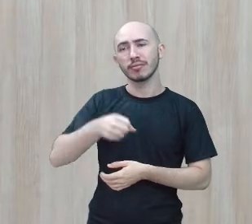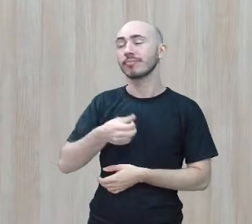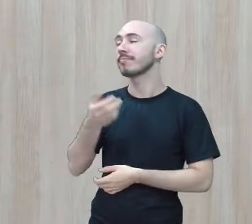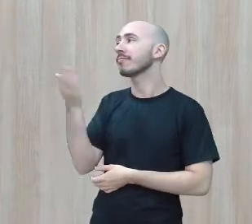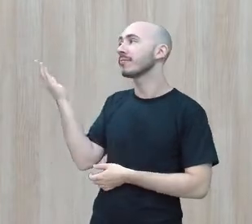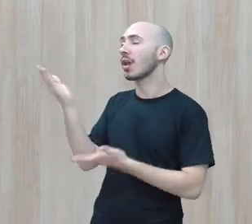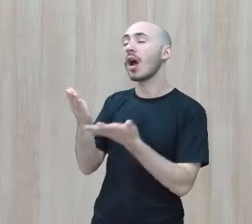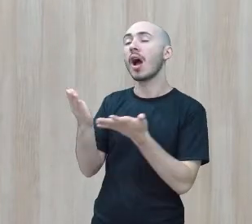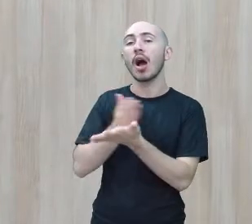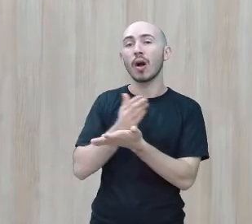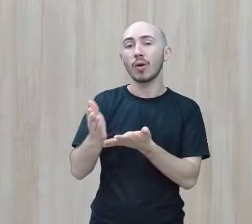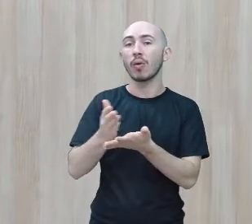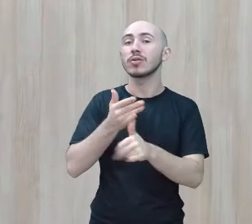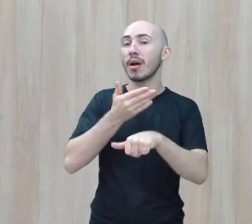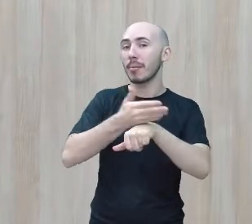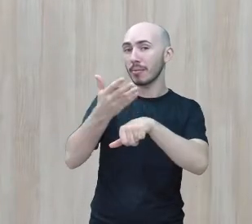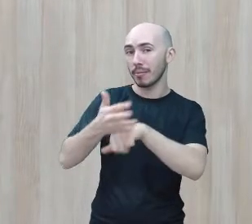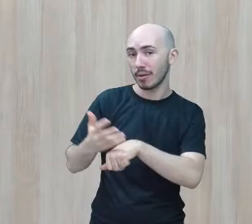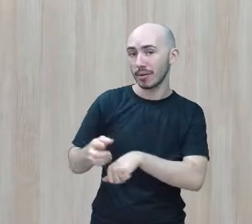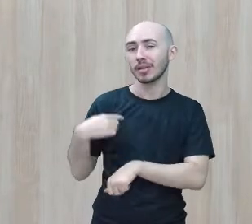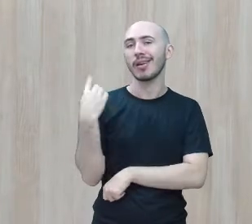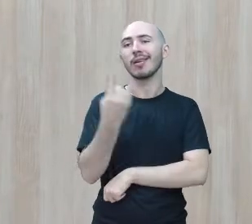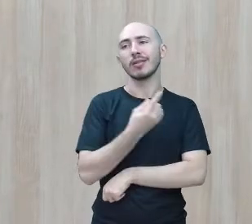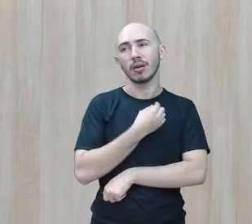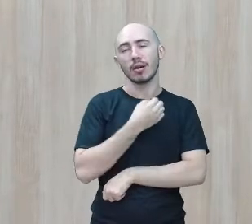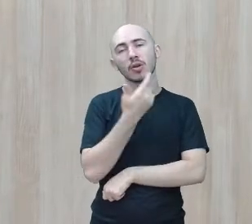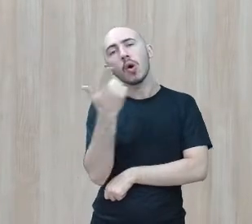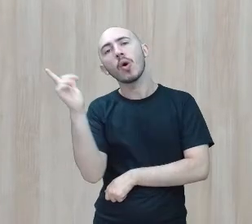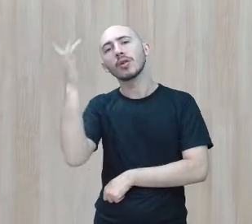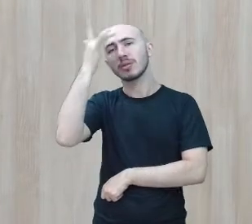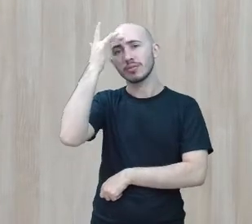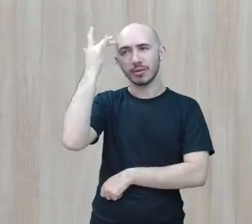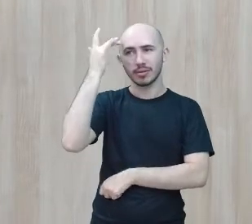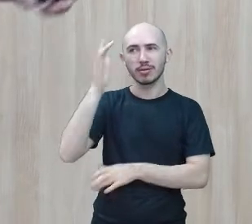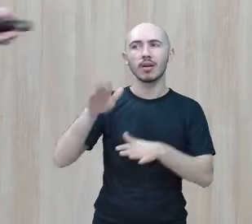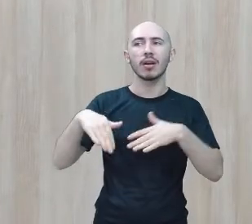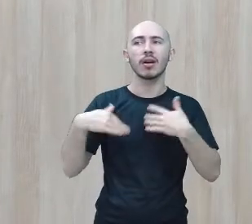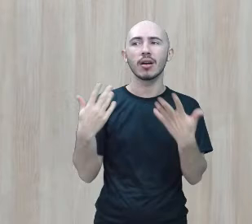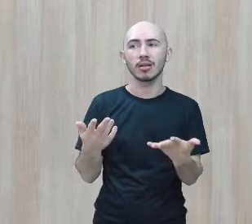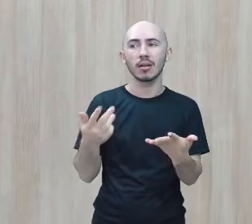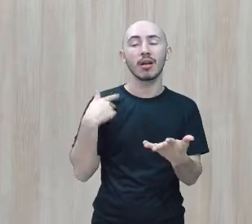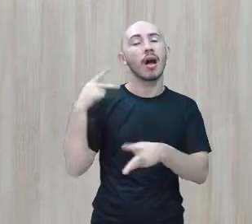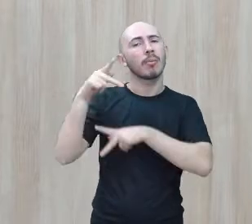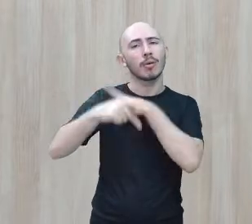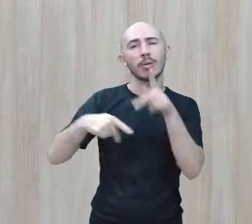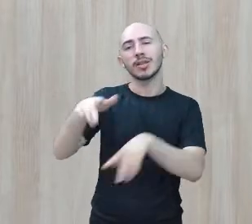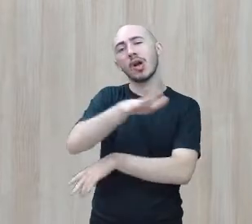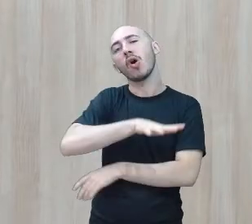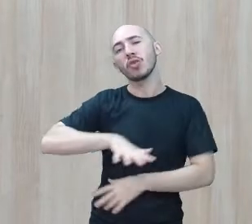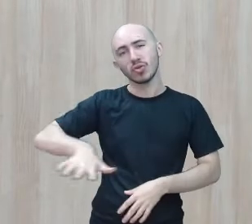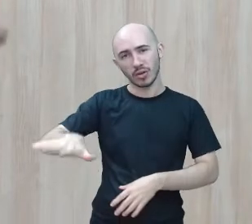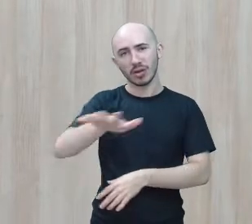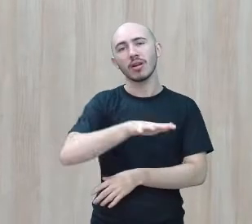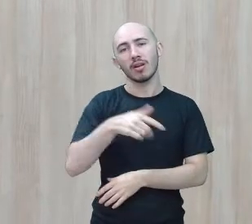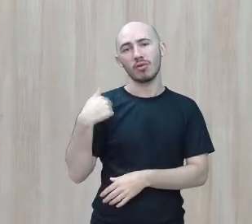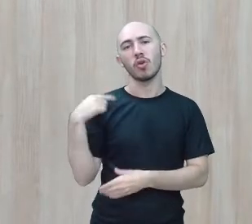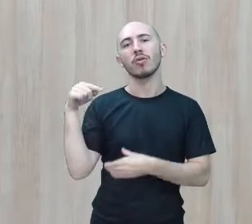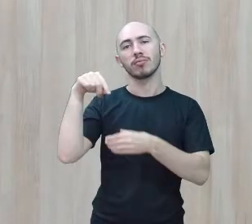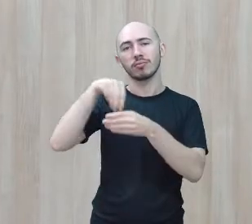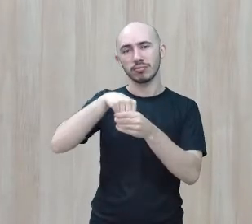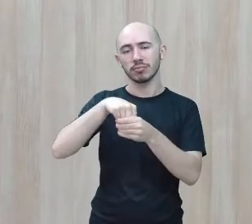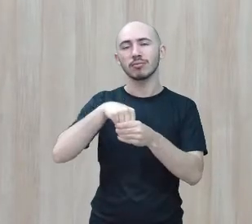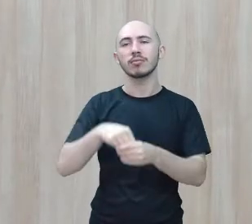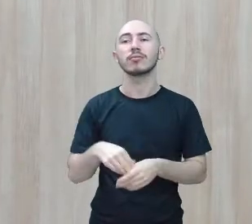São algumas práticas nossas ou de outras pessoas, mas quando eu estou falando da população, né, estou me incluindo